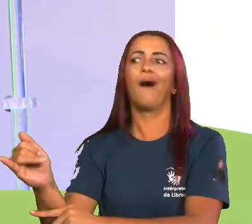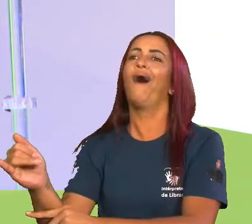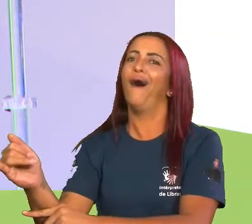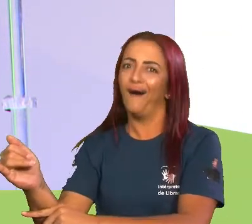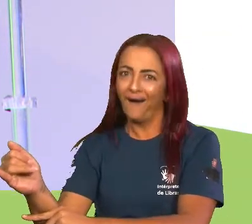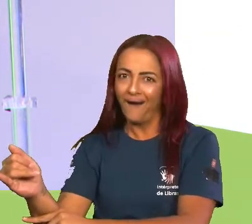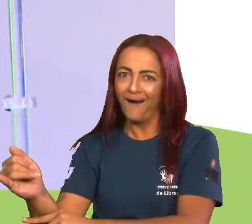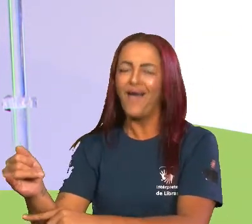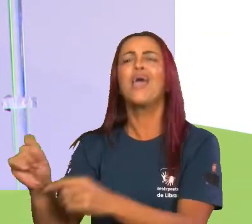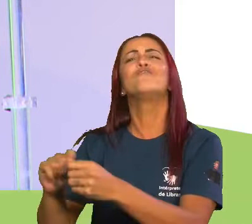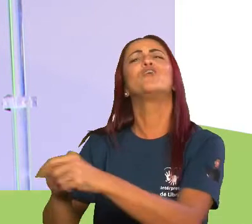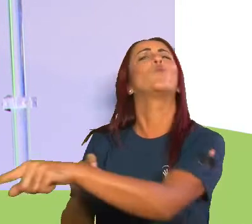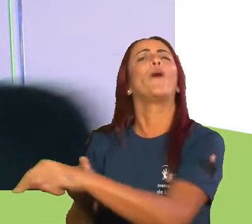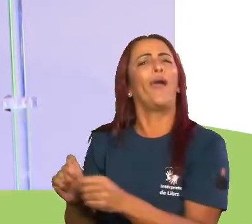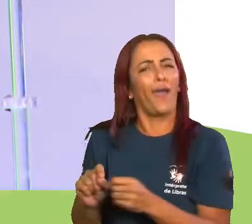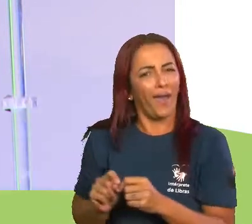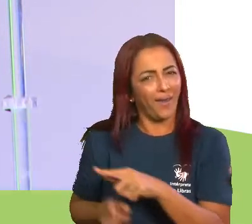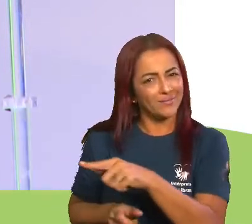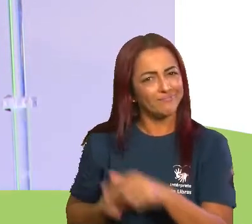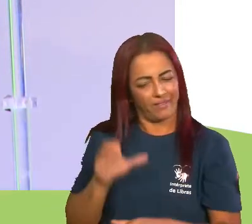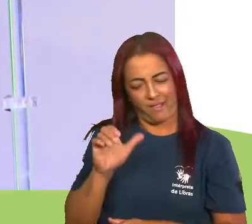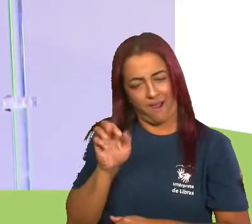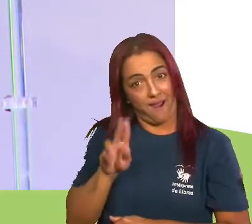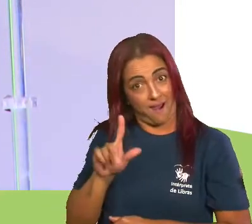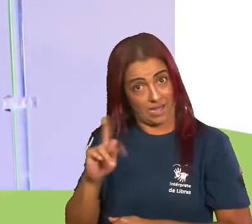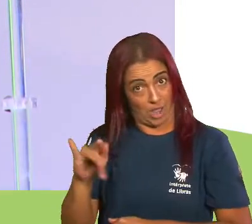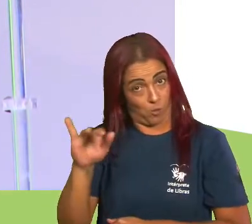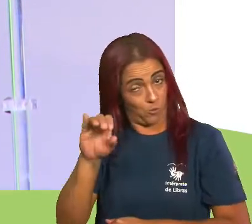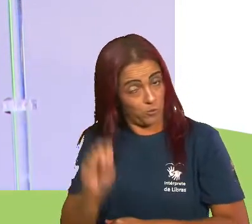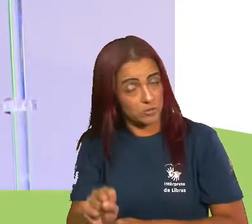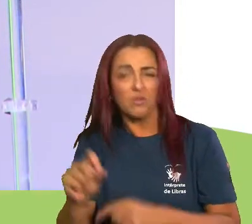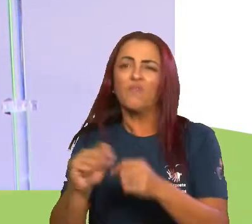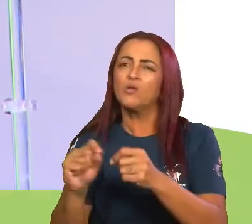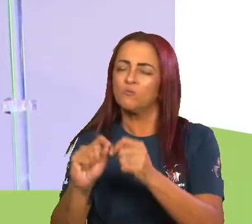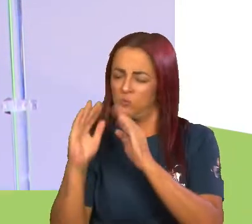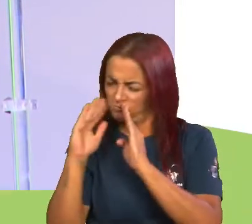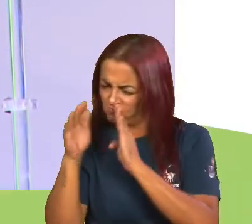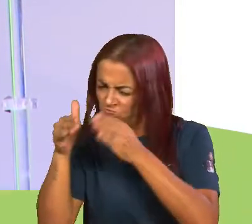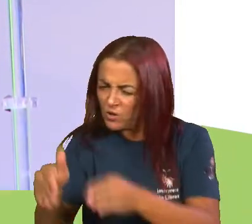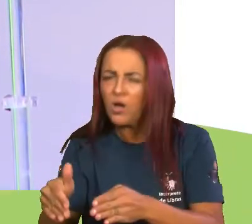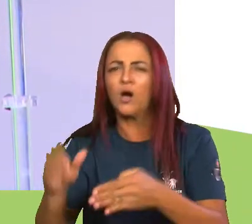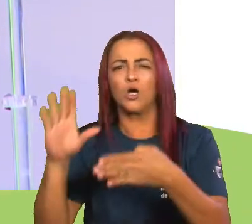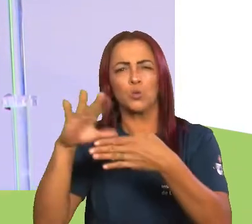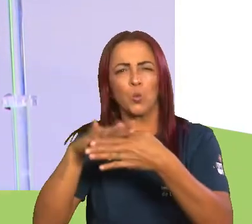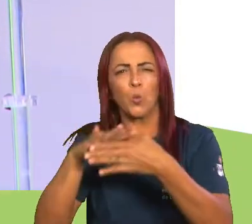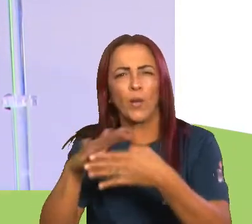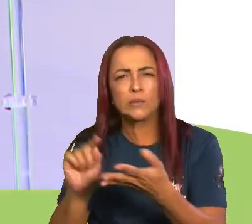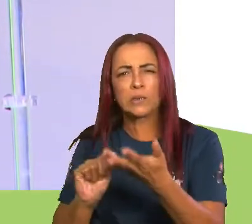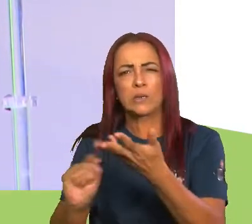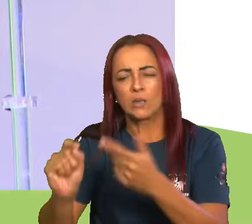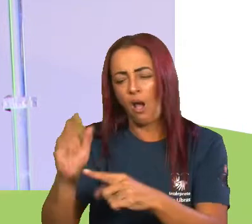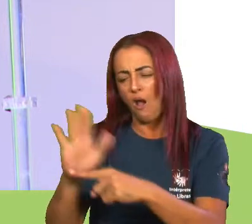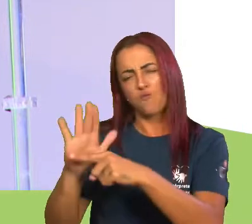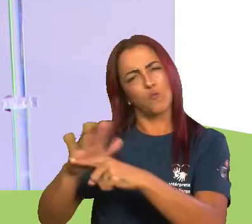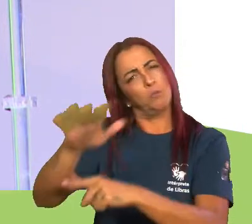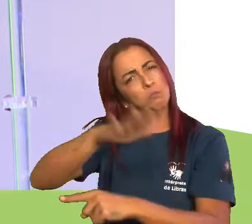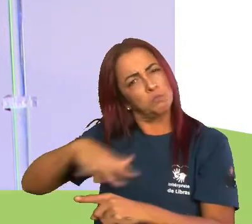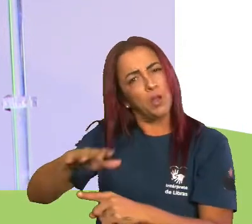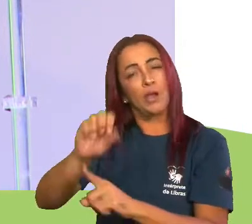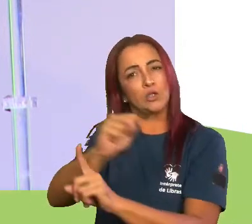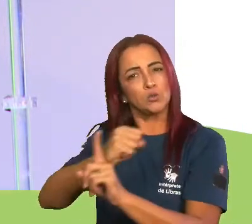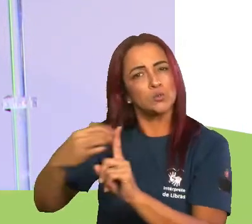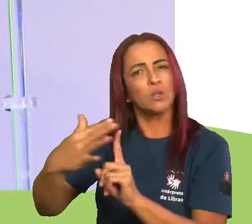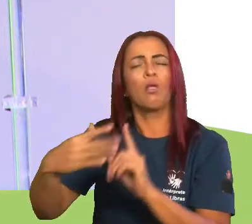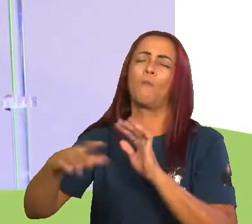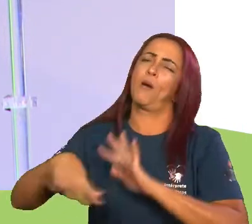do que ele fez para o meu filho. Ele é uma pessoa extremamente dedicada à causa, às causas sociais, e ele pode não